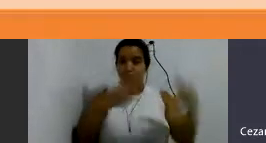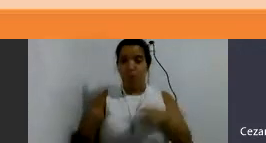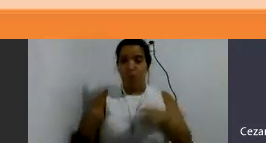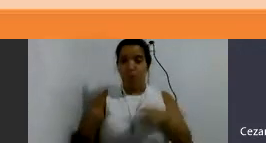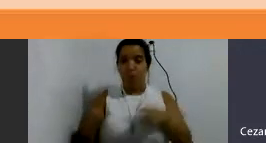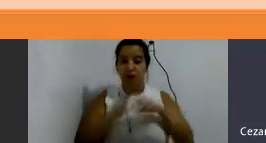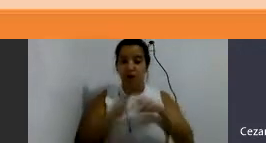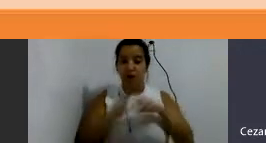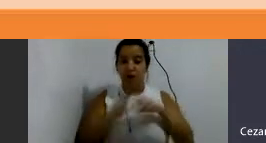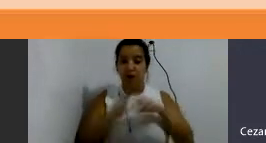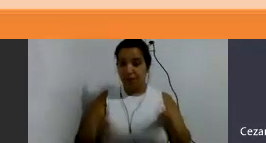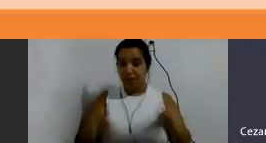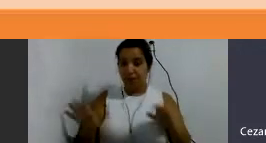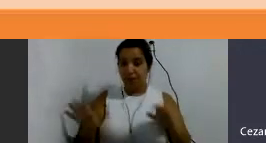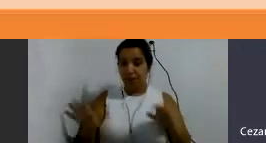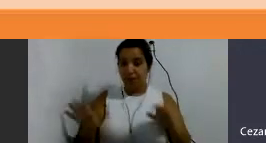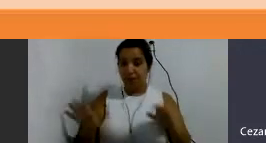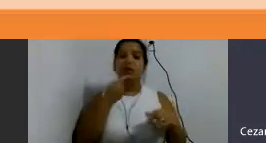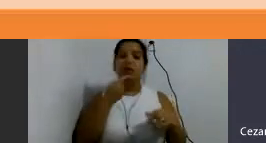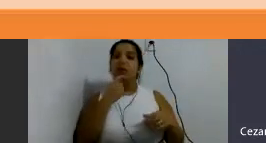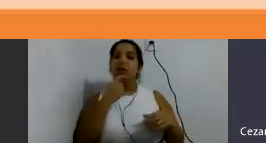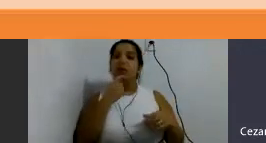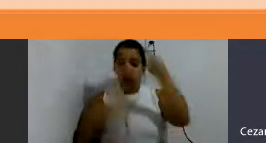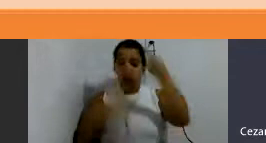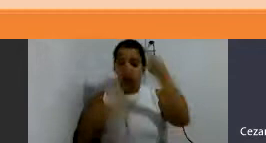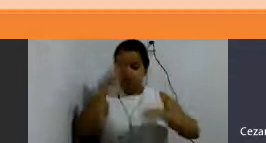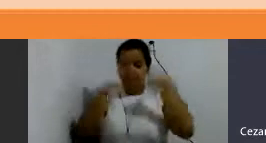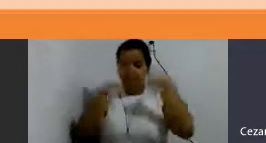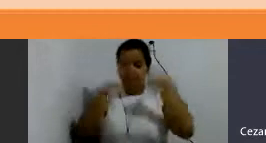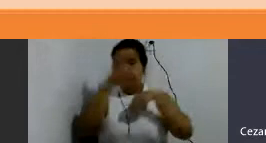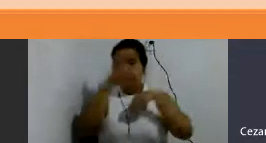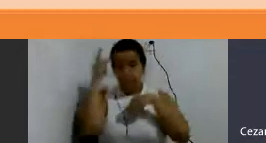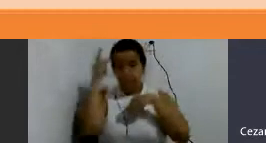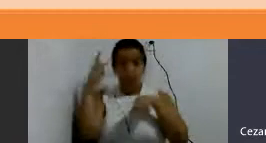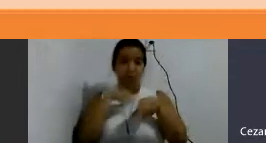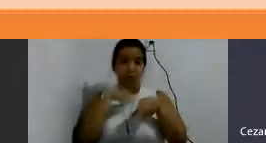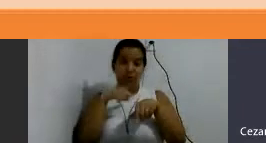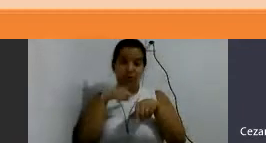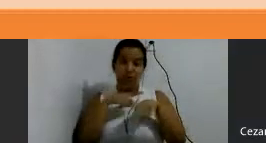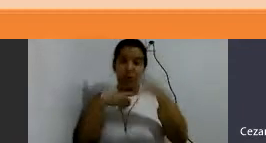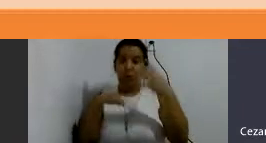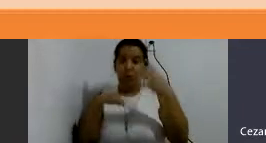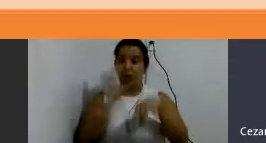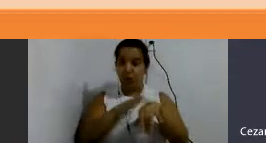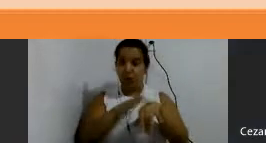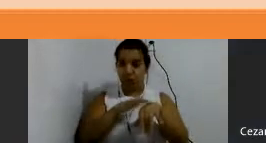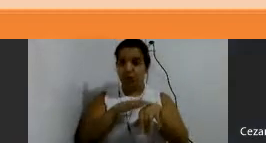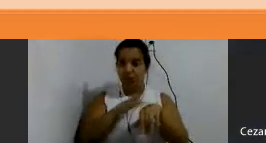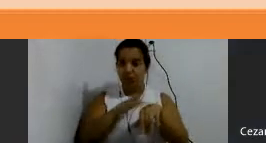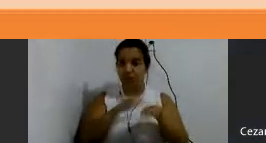atinge corrente sanguínea, e aí o paciente ele tem a fase grave da doença.